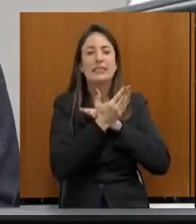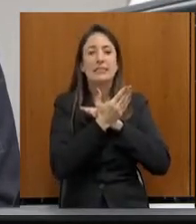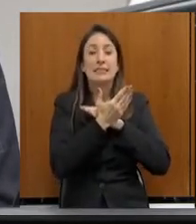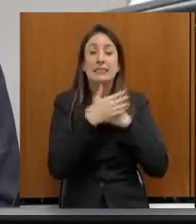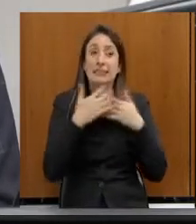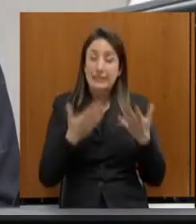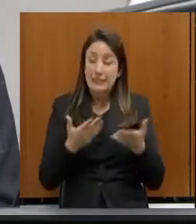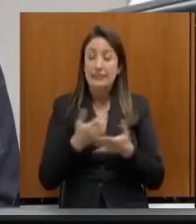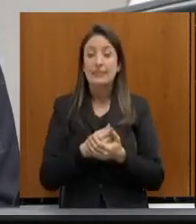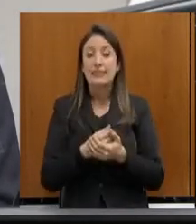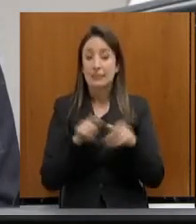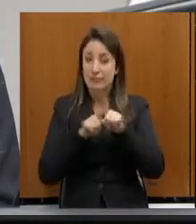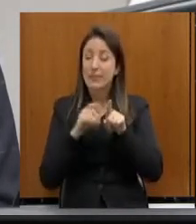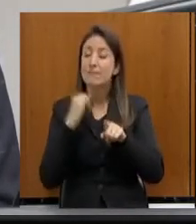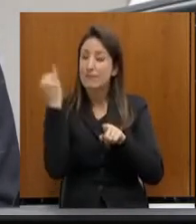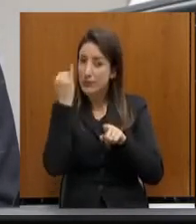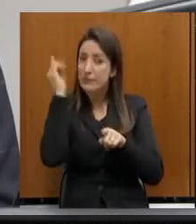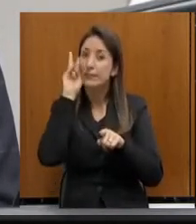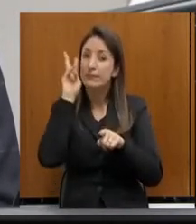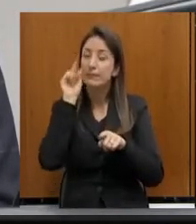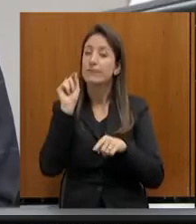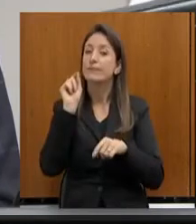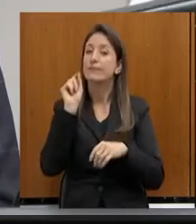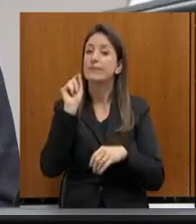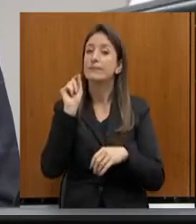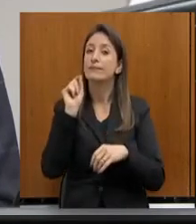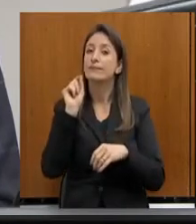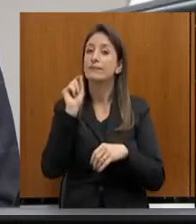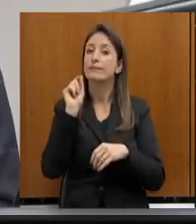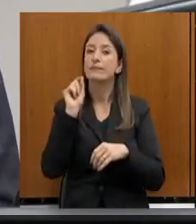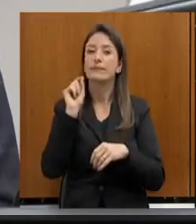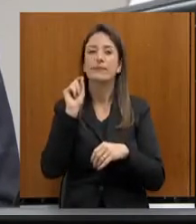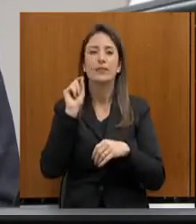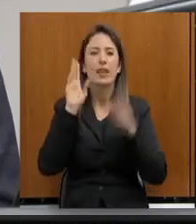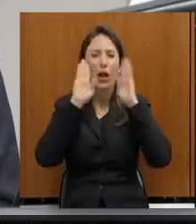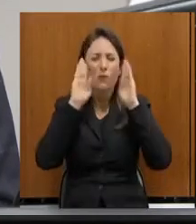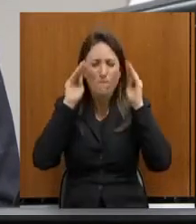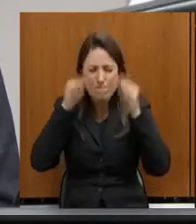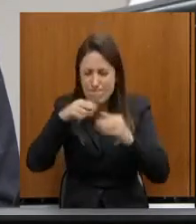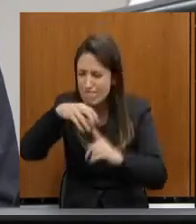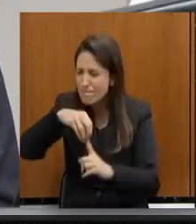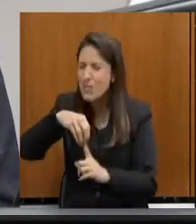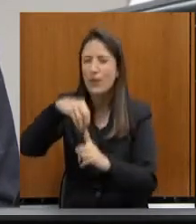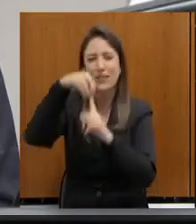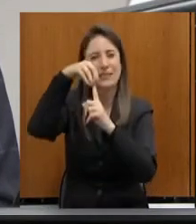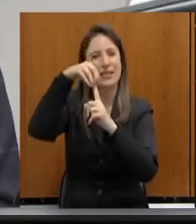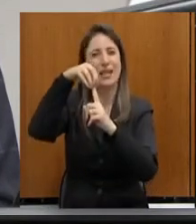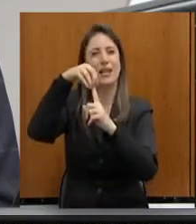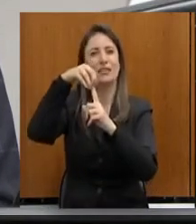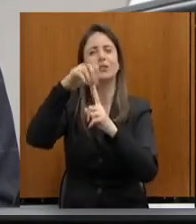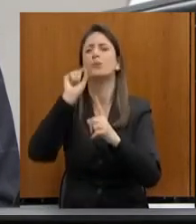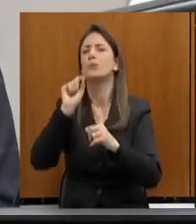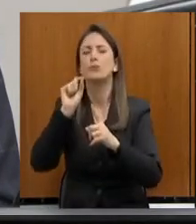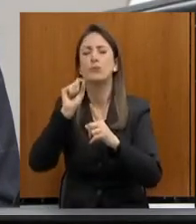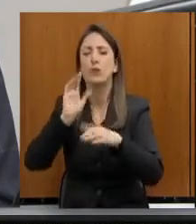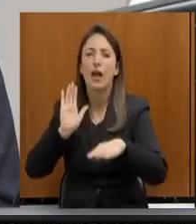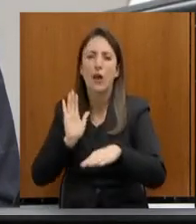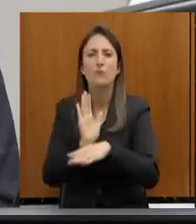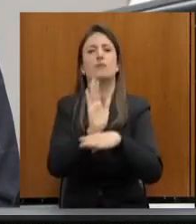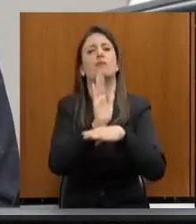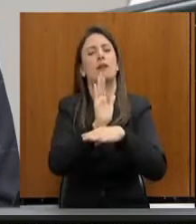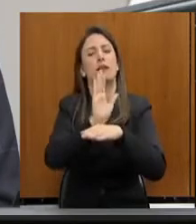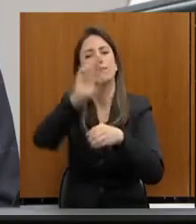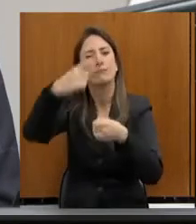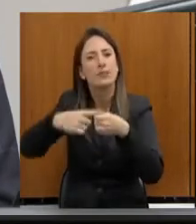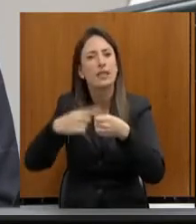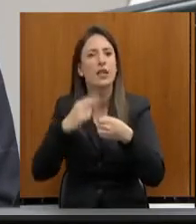revolta eu mostro a nossa prioridade Continua em auxiliar a cidade de